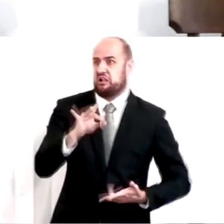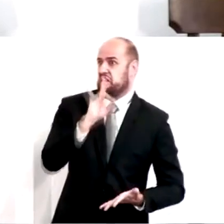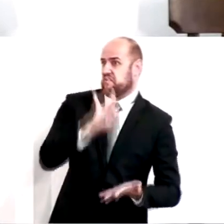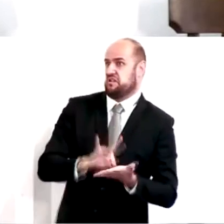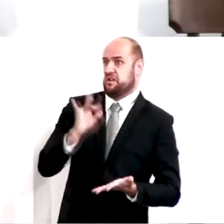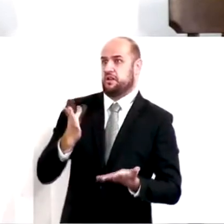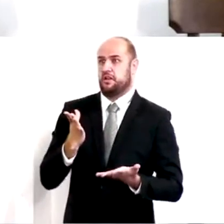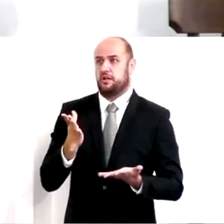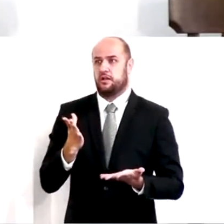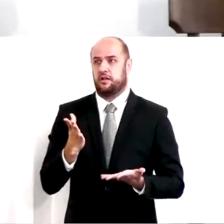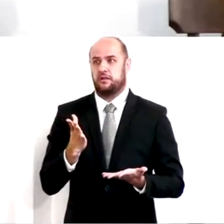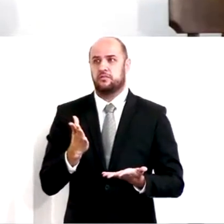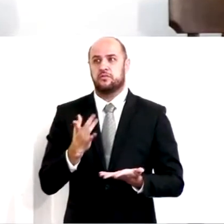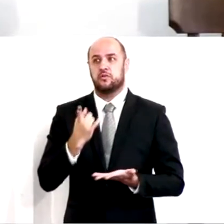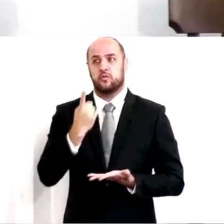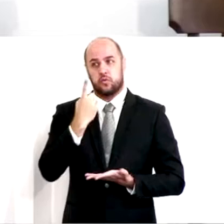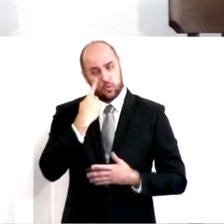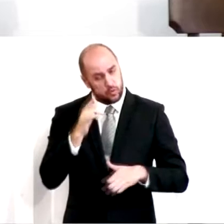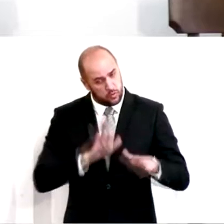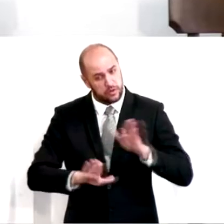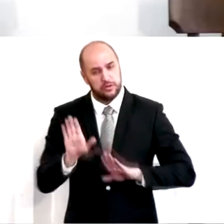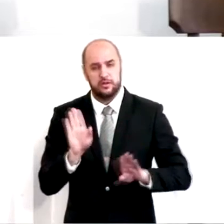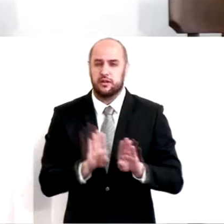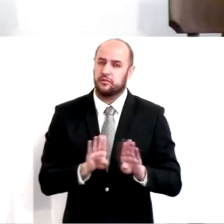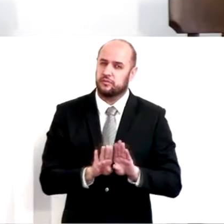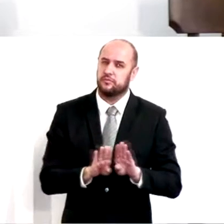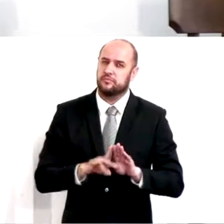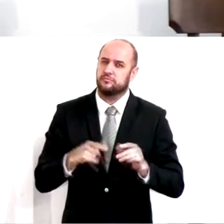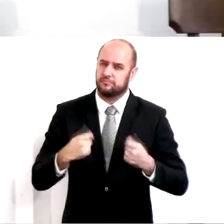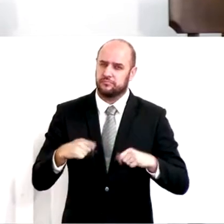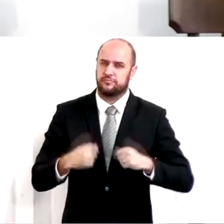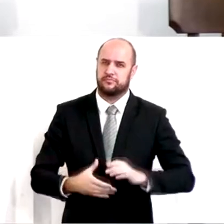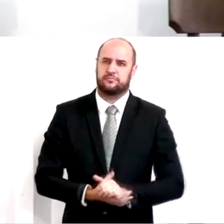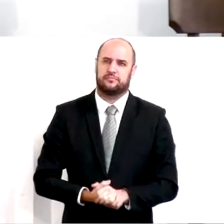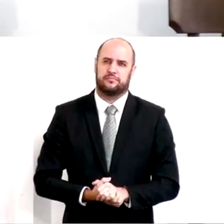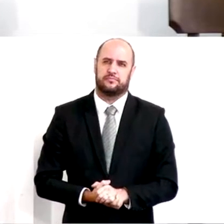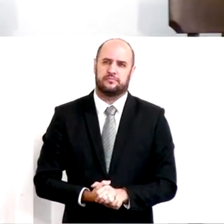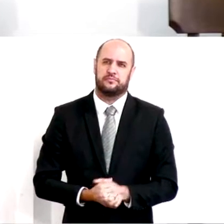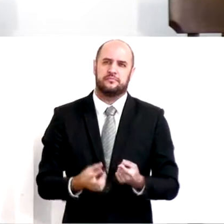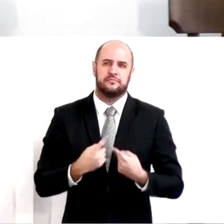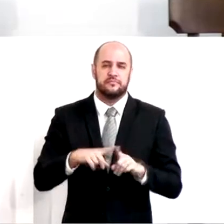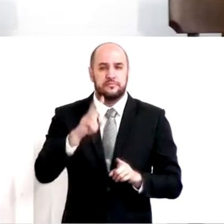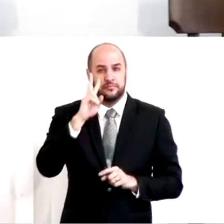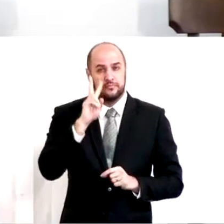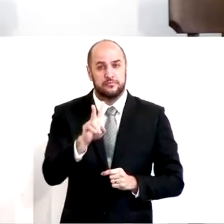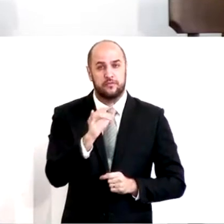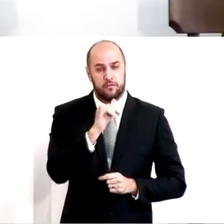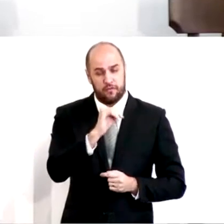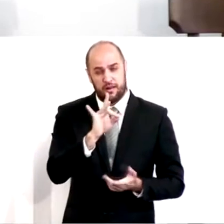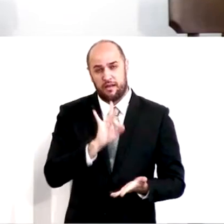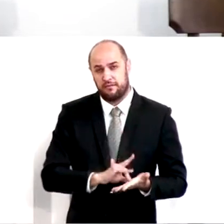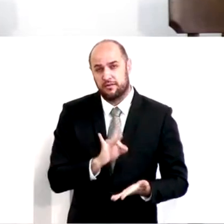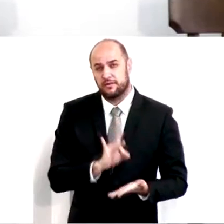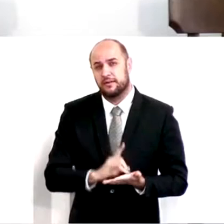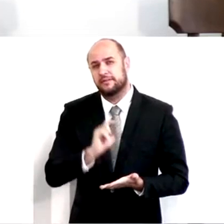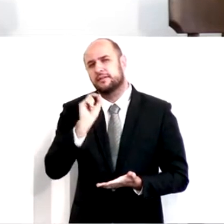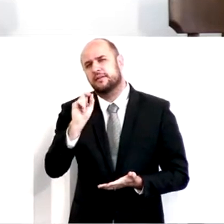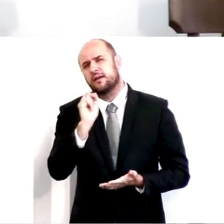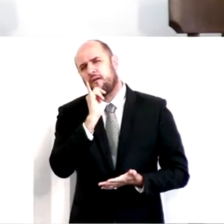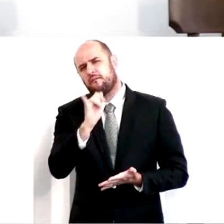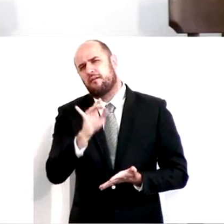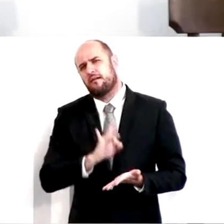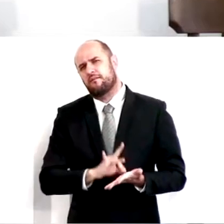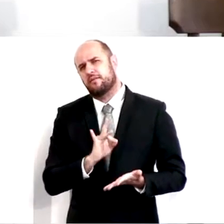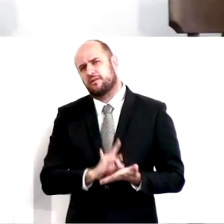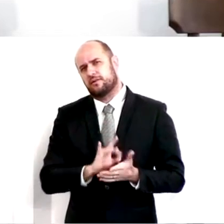sincero, porque a gente pode sinceramente também nos enganar, a gente pode. Mas vejam da sinceridade que Paulo esperava. O que era a sinceridade que Paulo esperava